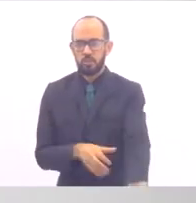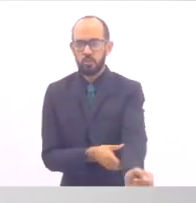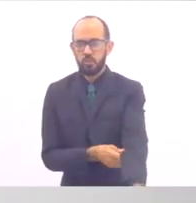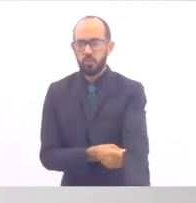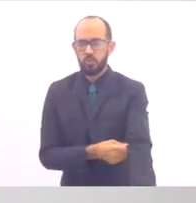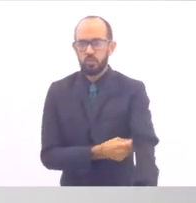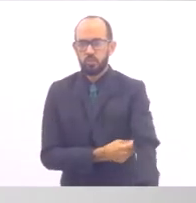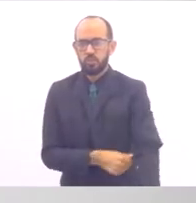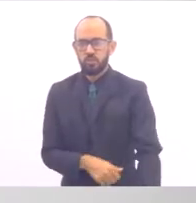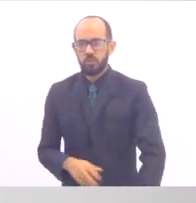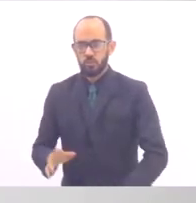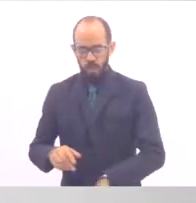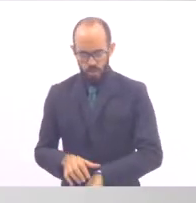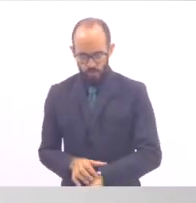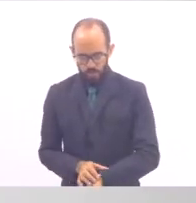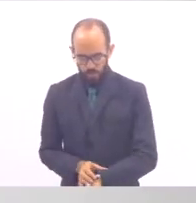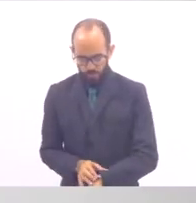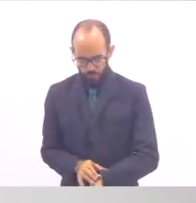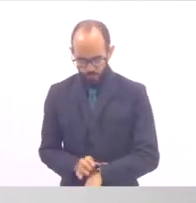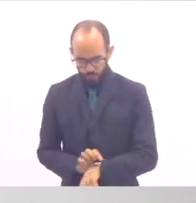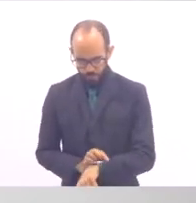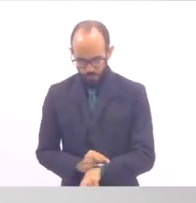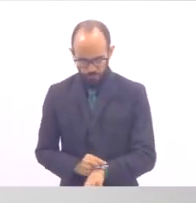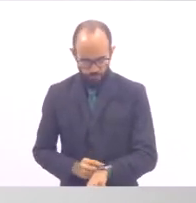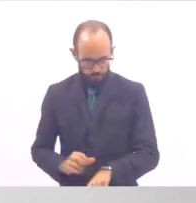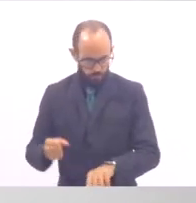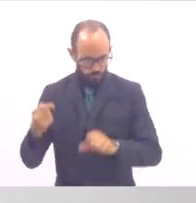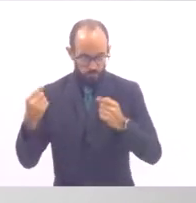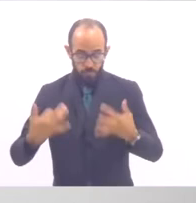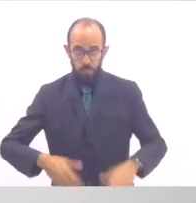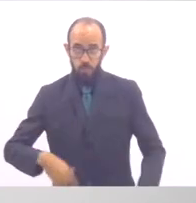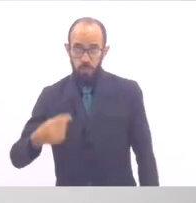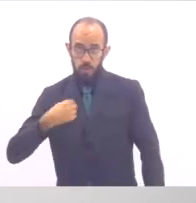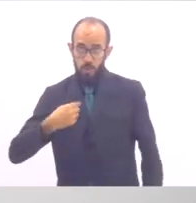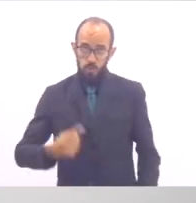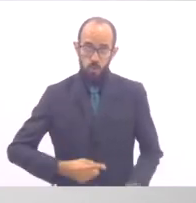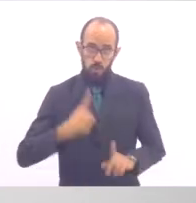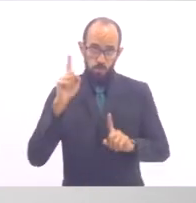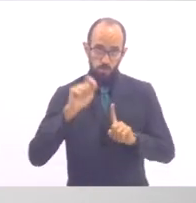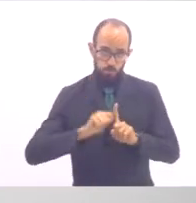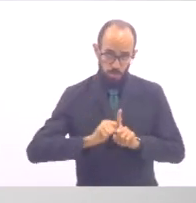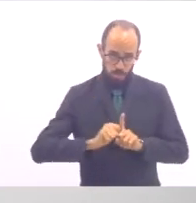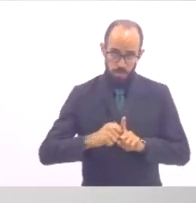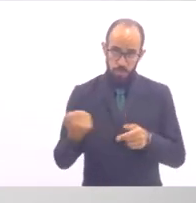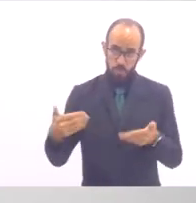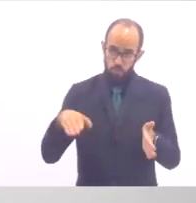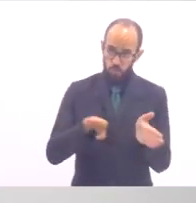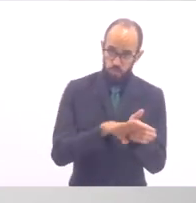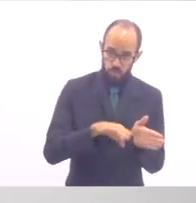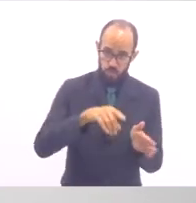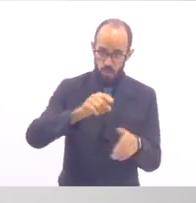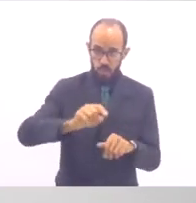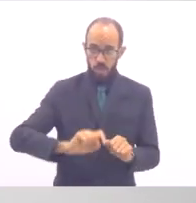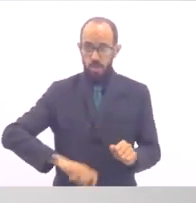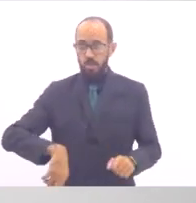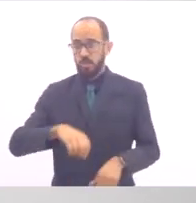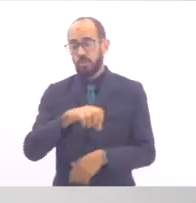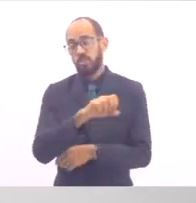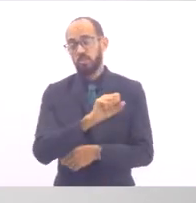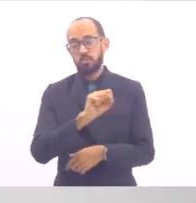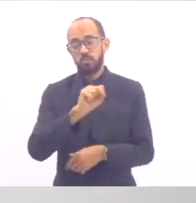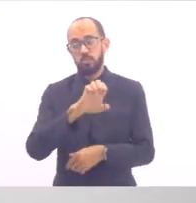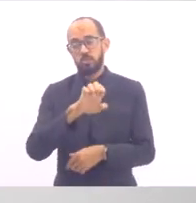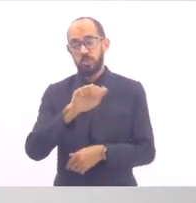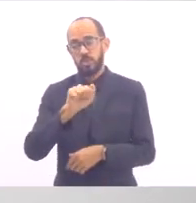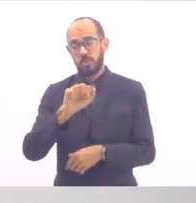dito. Como ele informou, eu estou há pouco tempo na cadeira, estou há um mês me inteirando ainda dos assuntos, mas